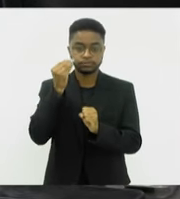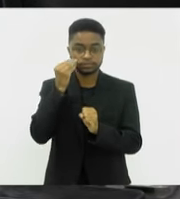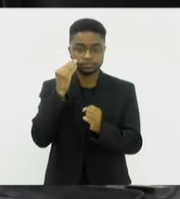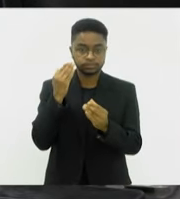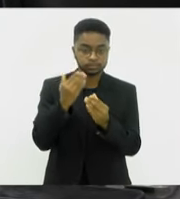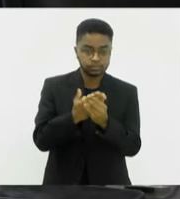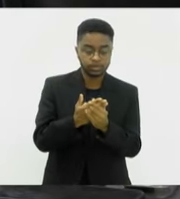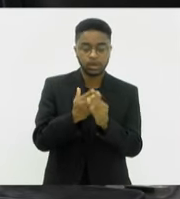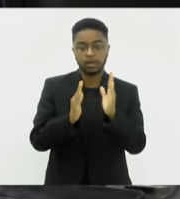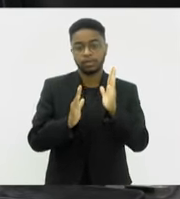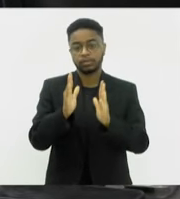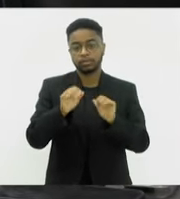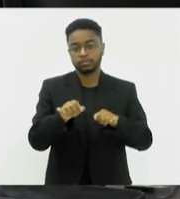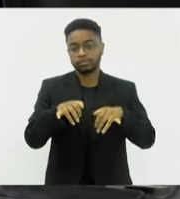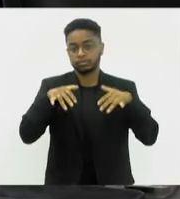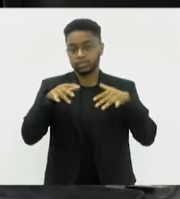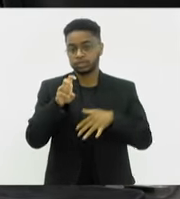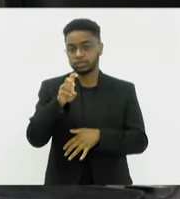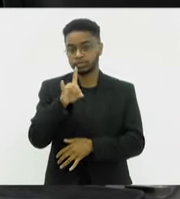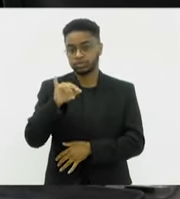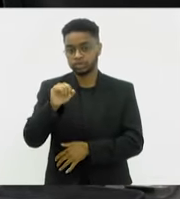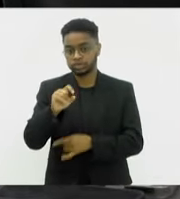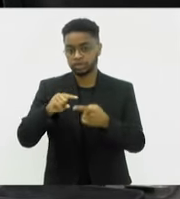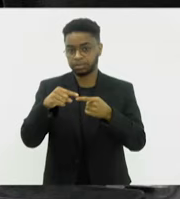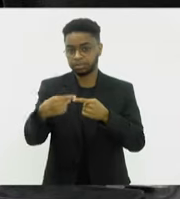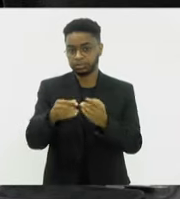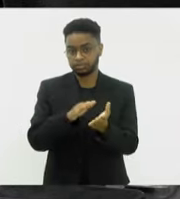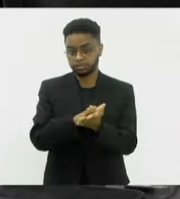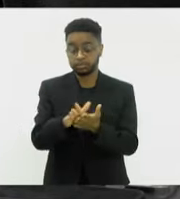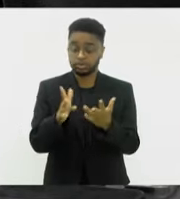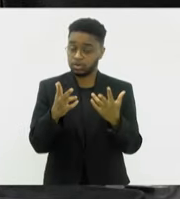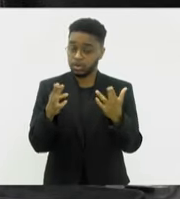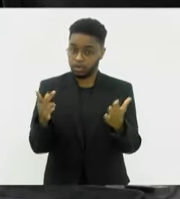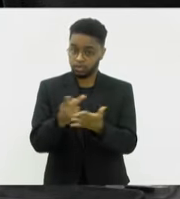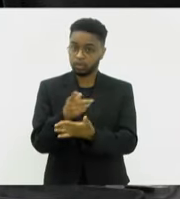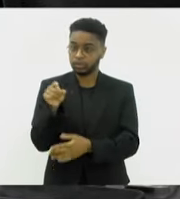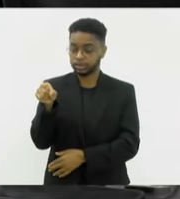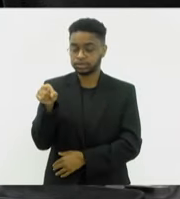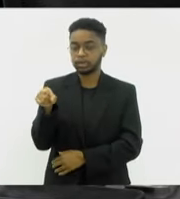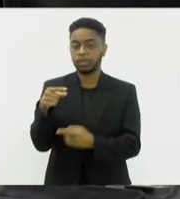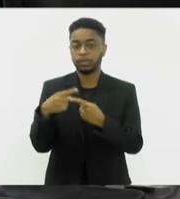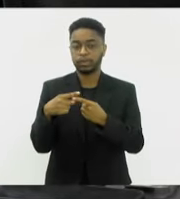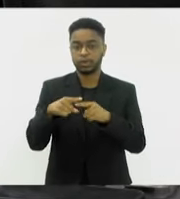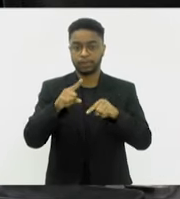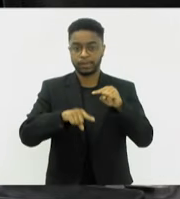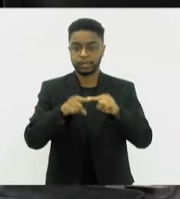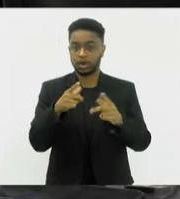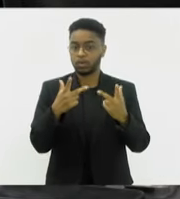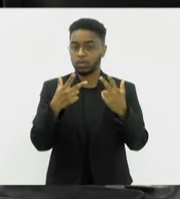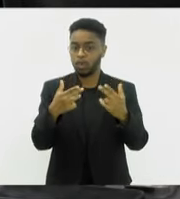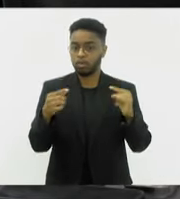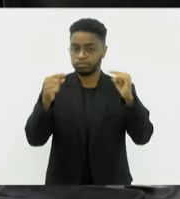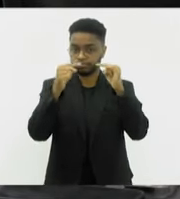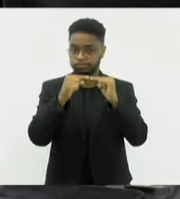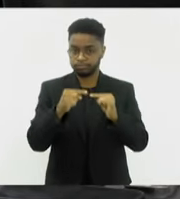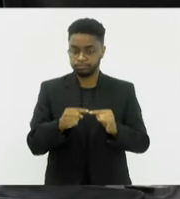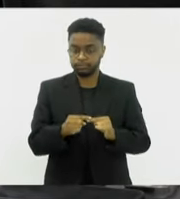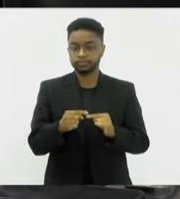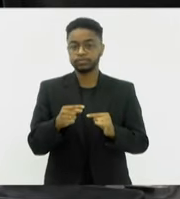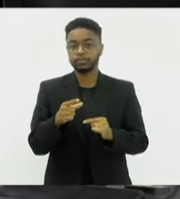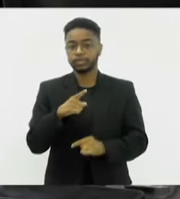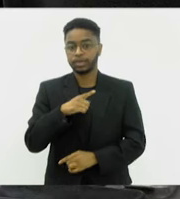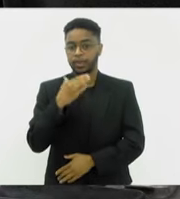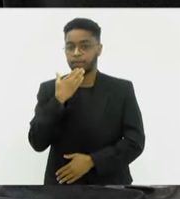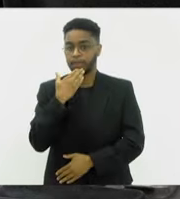de 5 dias úteis a partir da sua publicação. Exatamente o que aconteceu. A matéria é idêntica e correlata. Houve